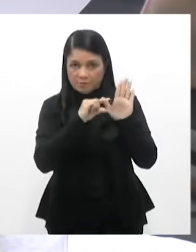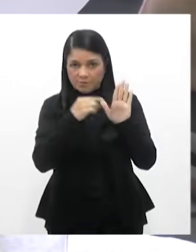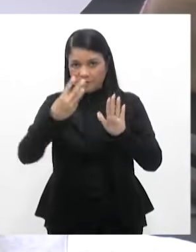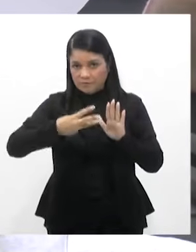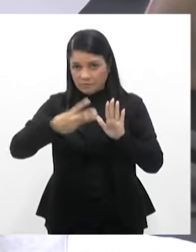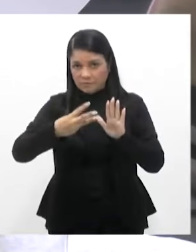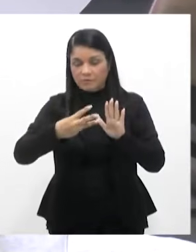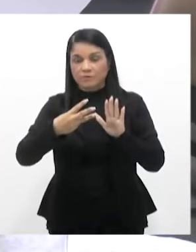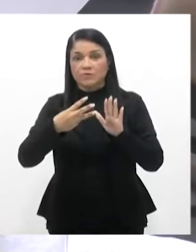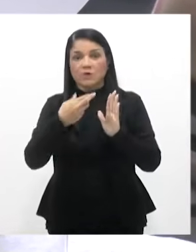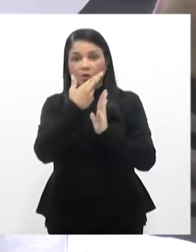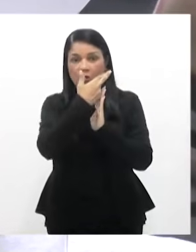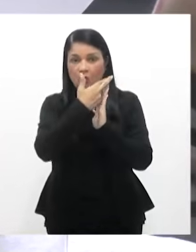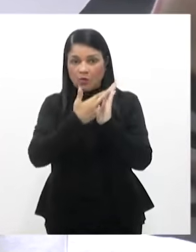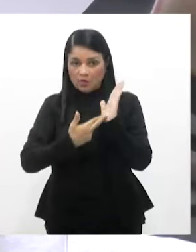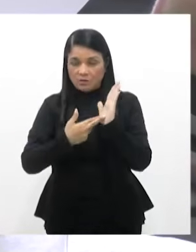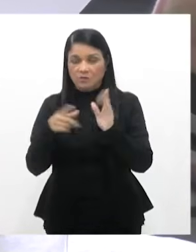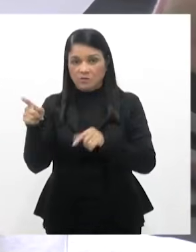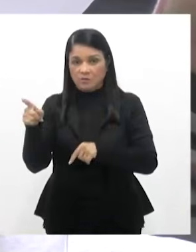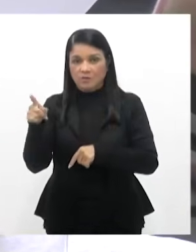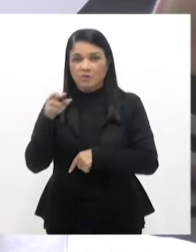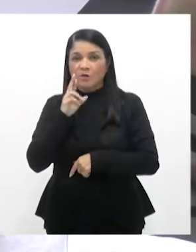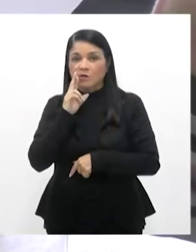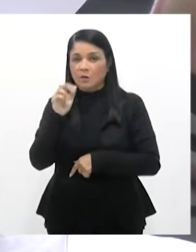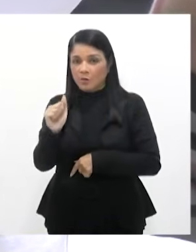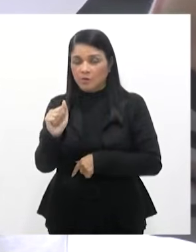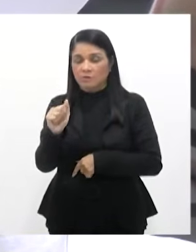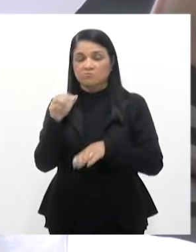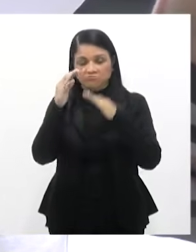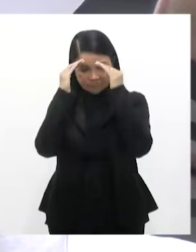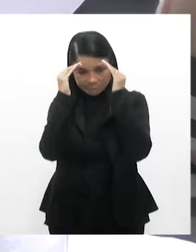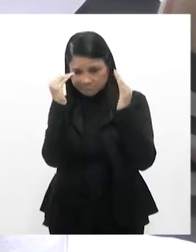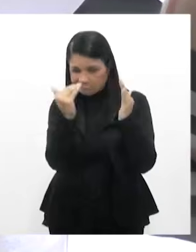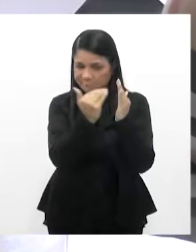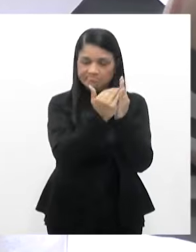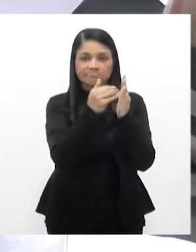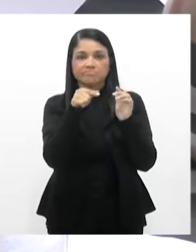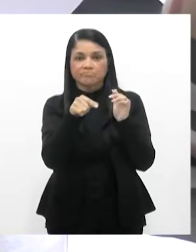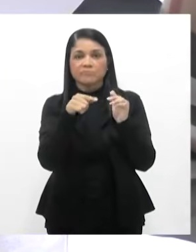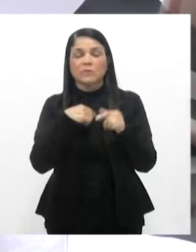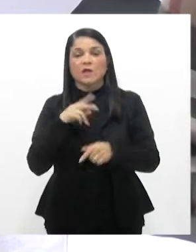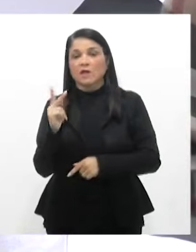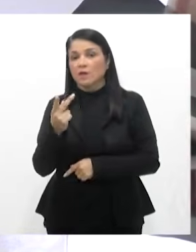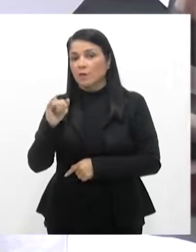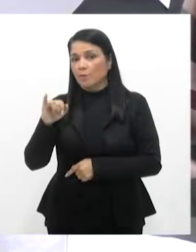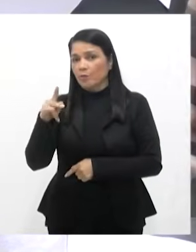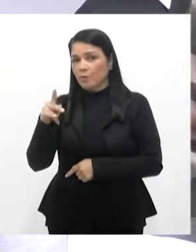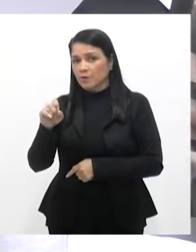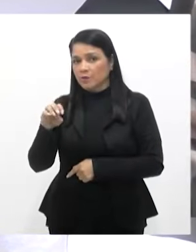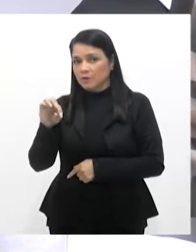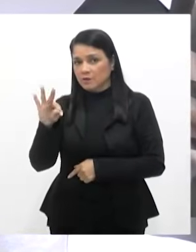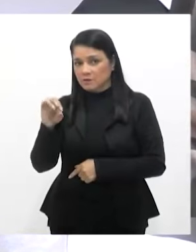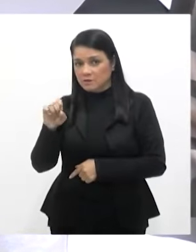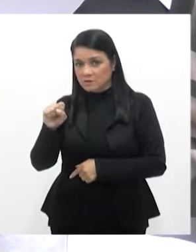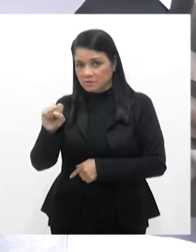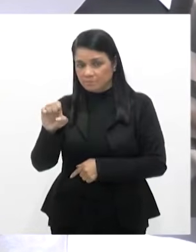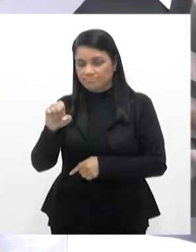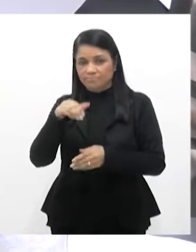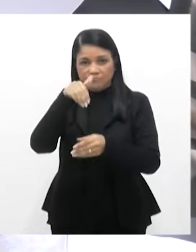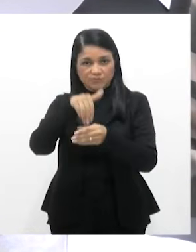que o relatório do Amorim está cumprindo, né? E as hipóteses de